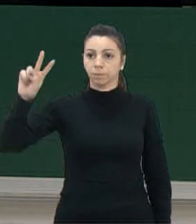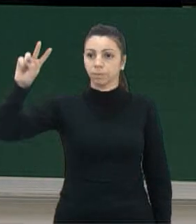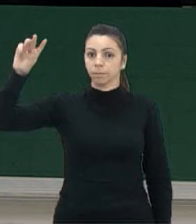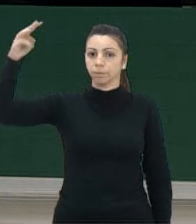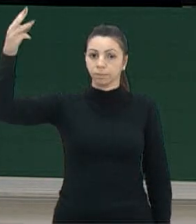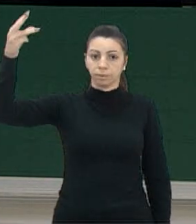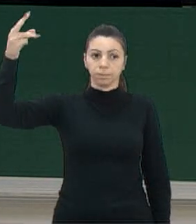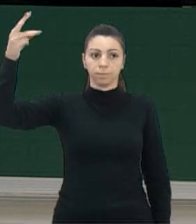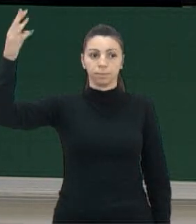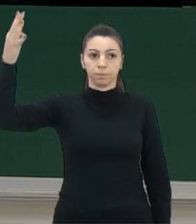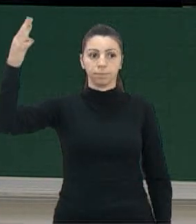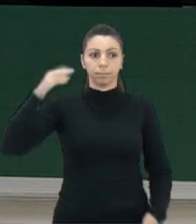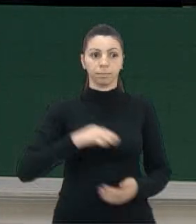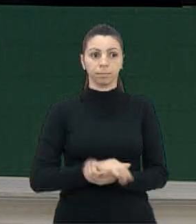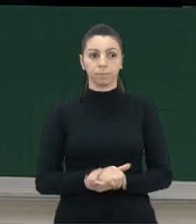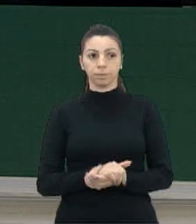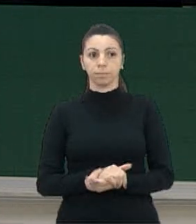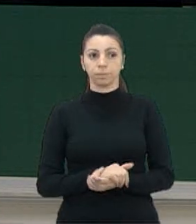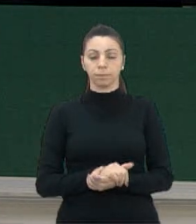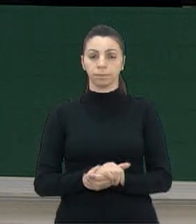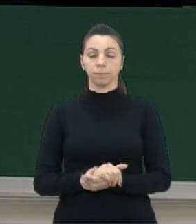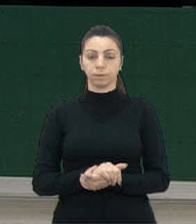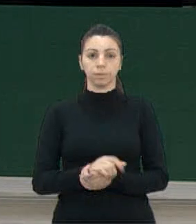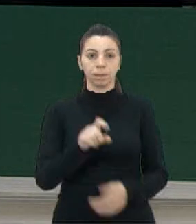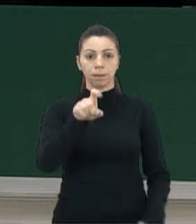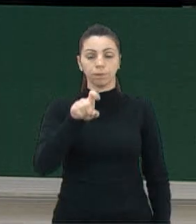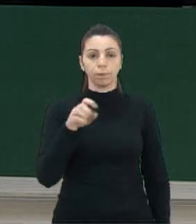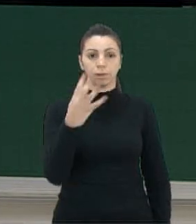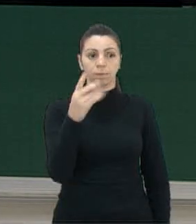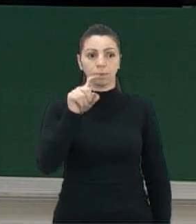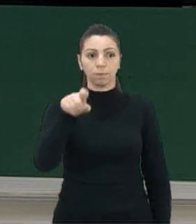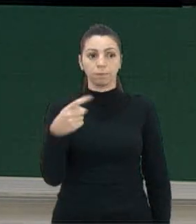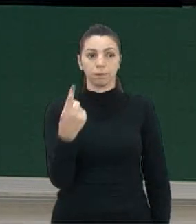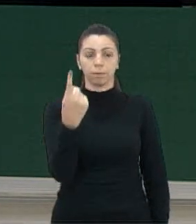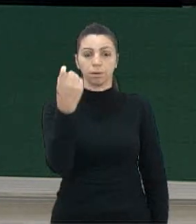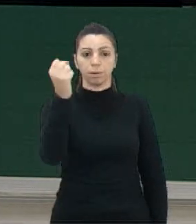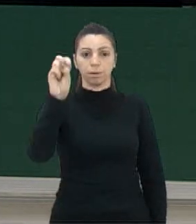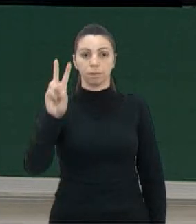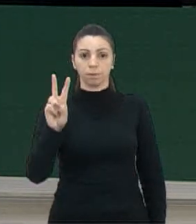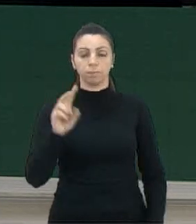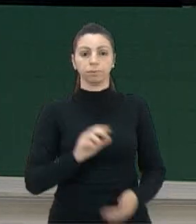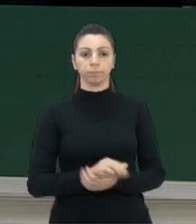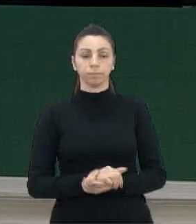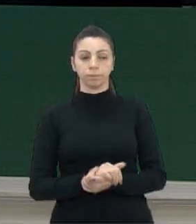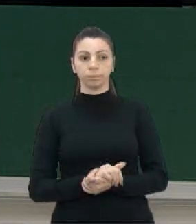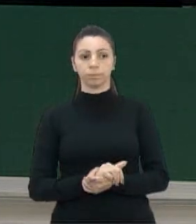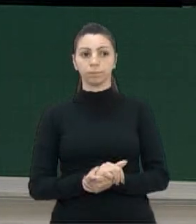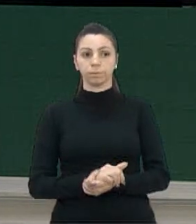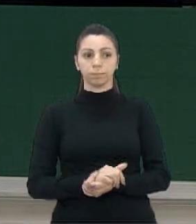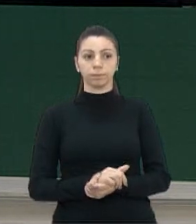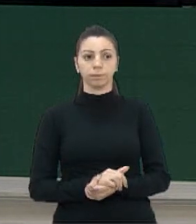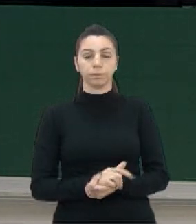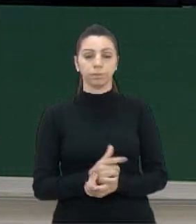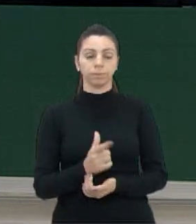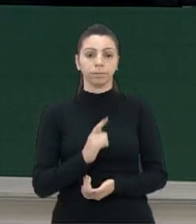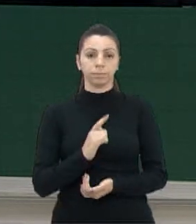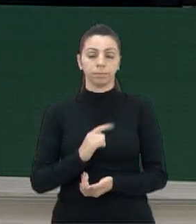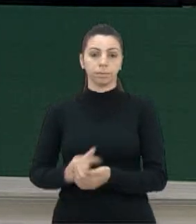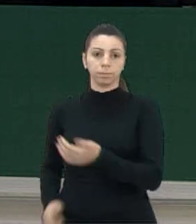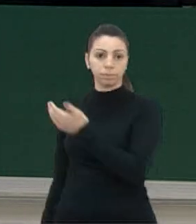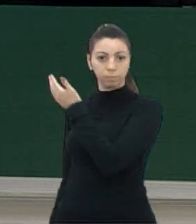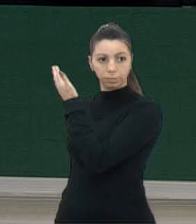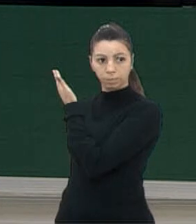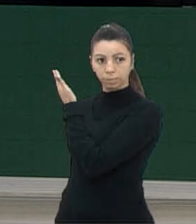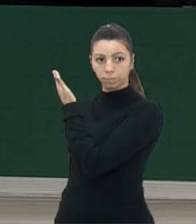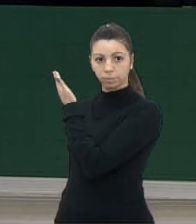respostas estão corretas, essa aqui a gente usa por simplificação do resultado. Então, ok, temos aqui o nosso valor de molécula